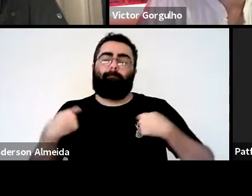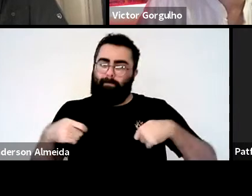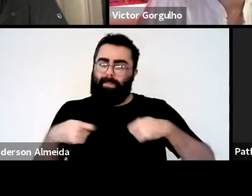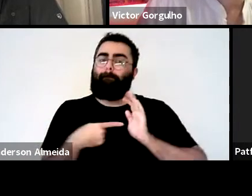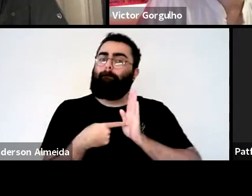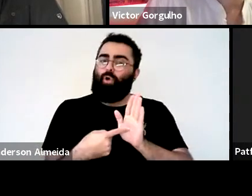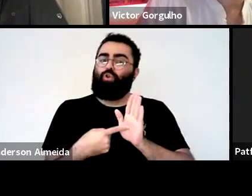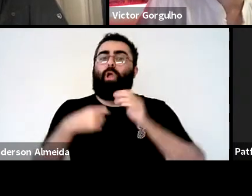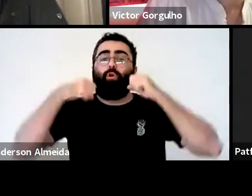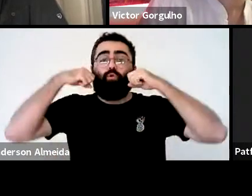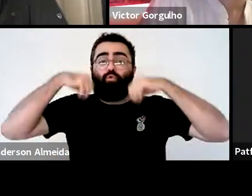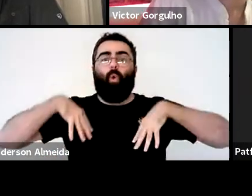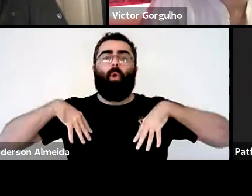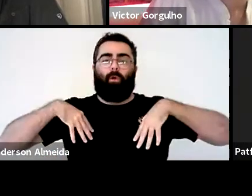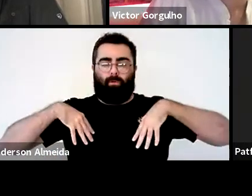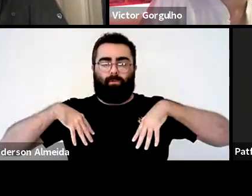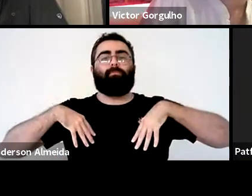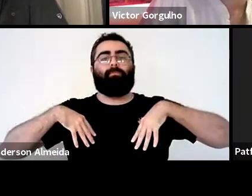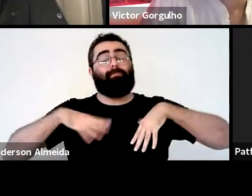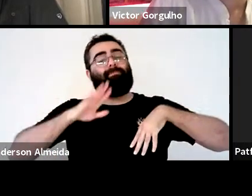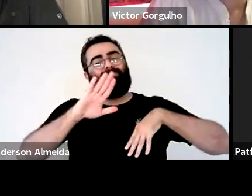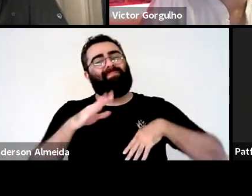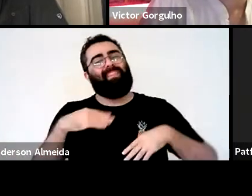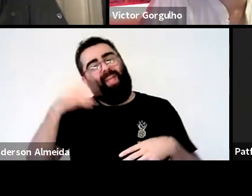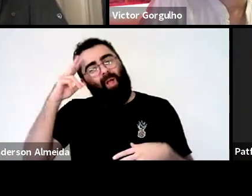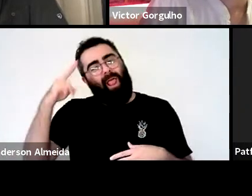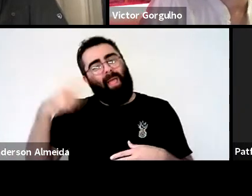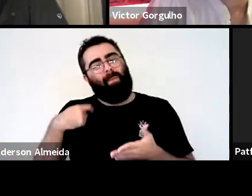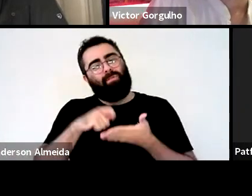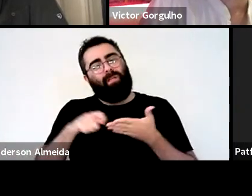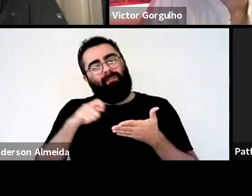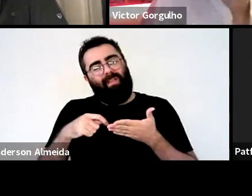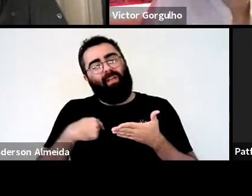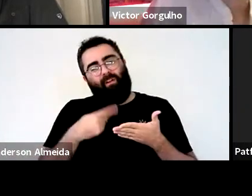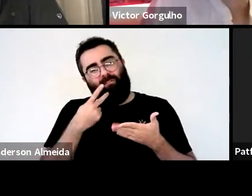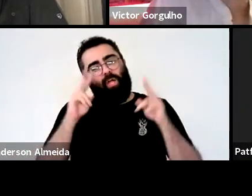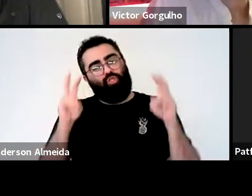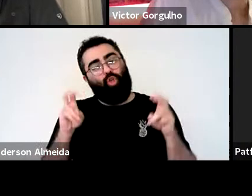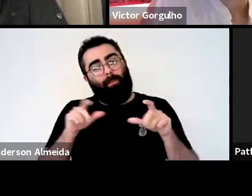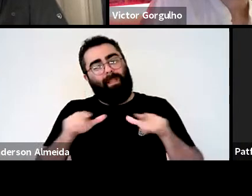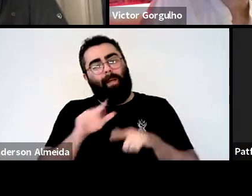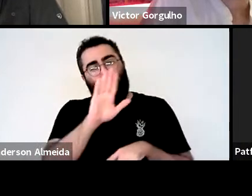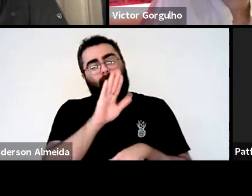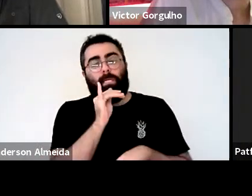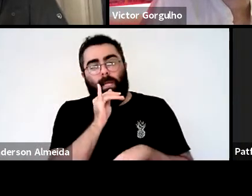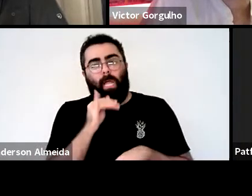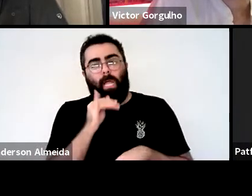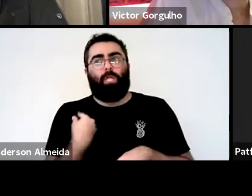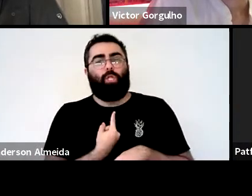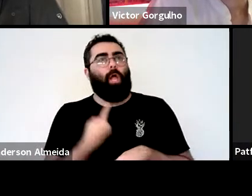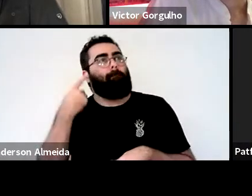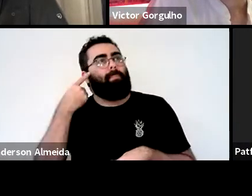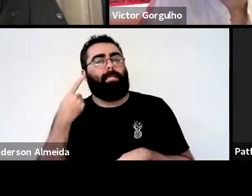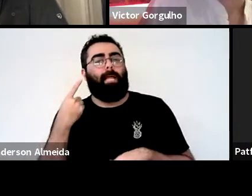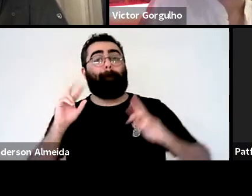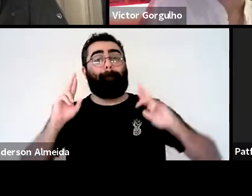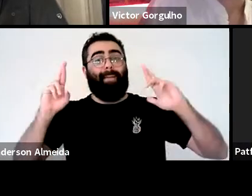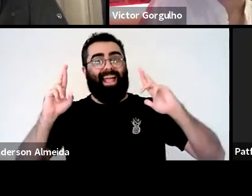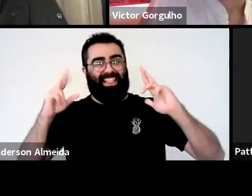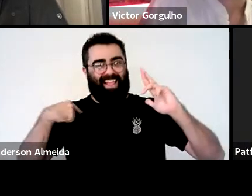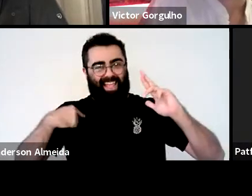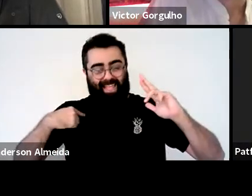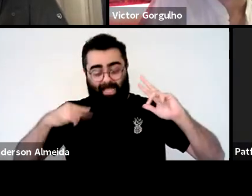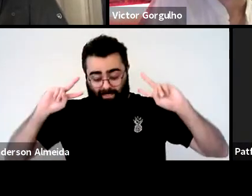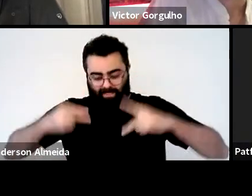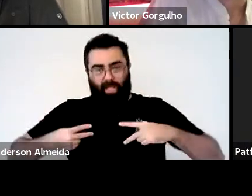Eu lembro que quando eu escrevi sobre uma coisa que eu falo sobre trabalho, eu falei assim, tem uma coisa de expectativas no nosso corpo quando a gente faz o trabalho